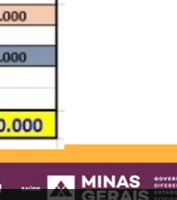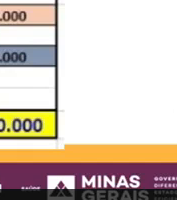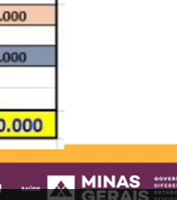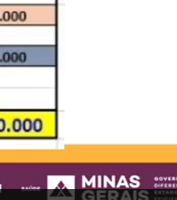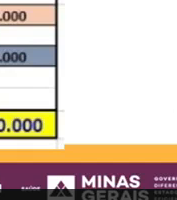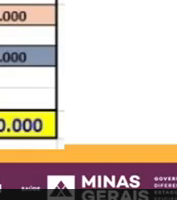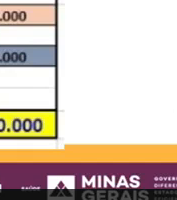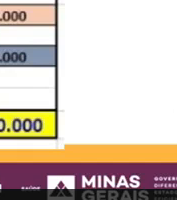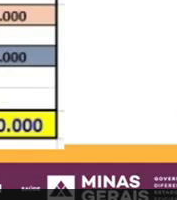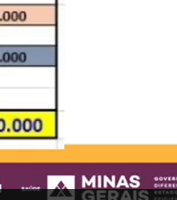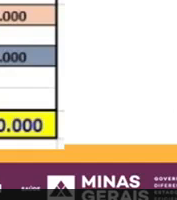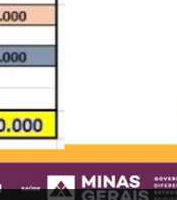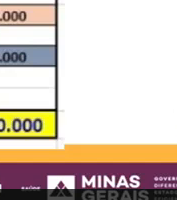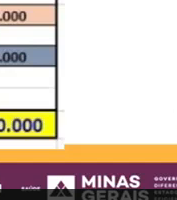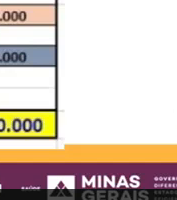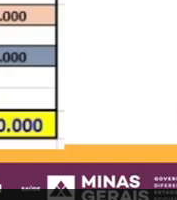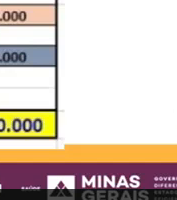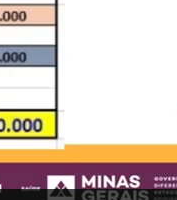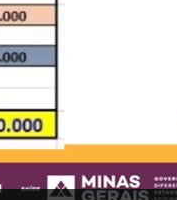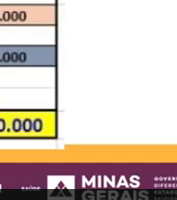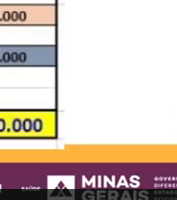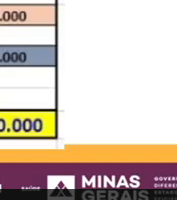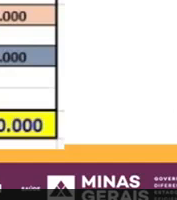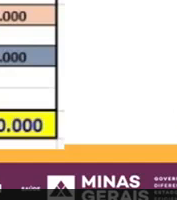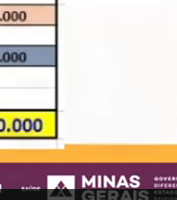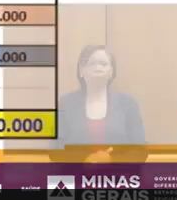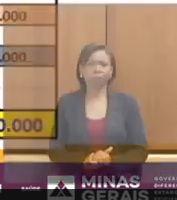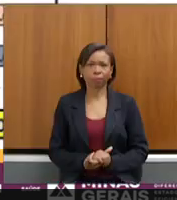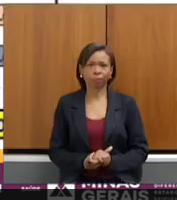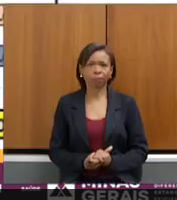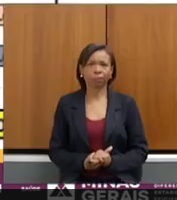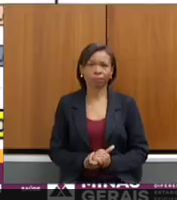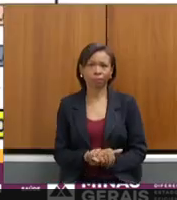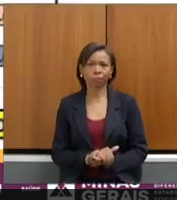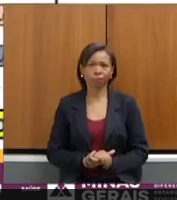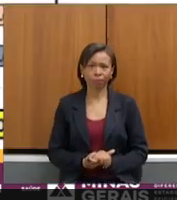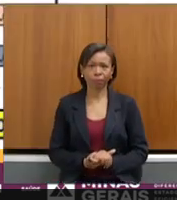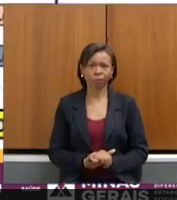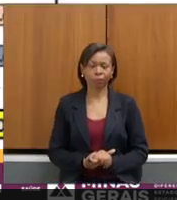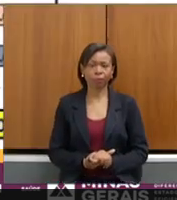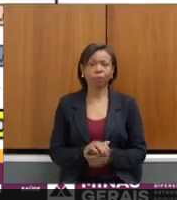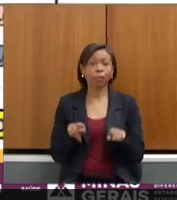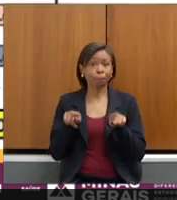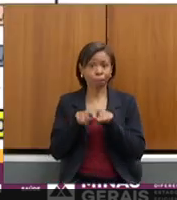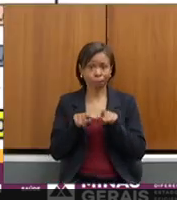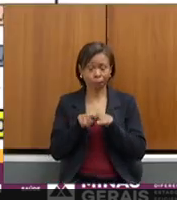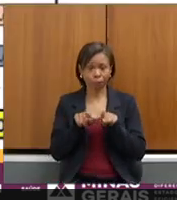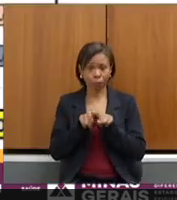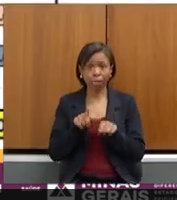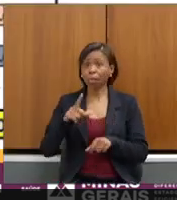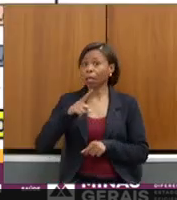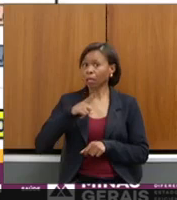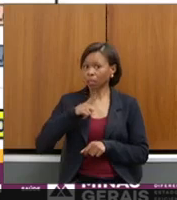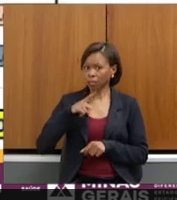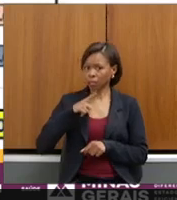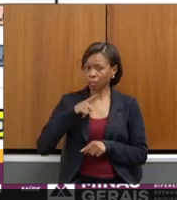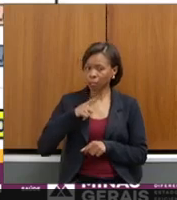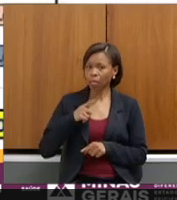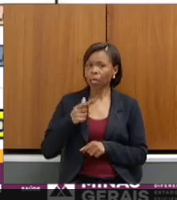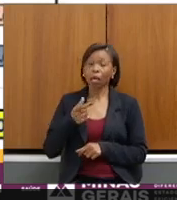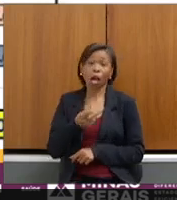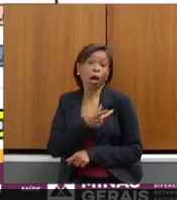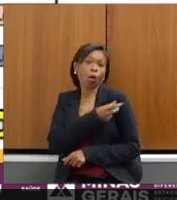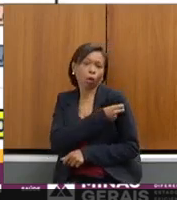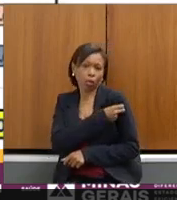para ter toda a população brasileira com as duas doses operacionalizadas Além disso nós Ainda temos as